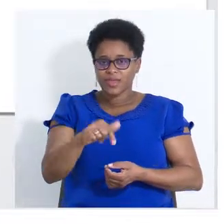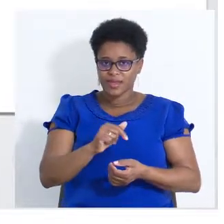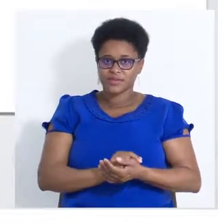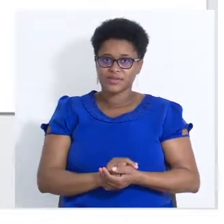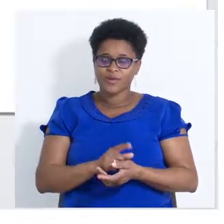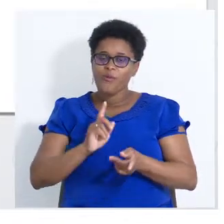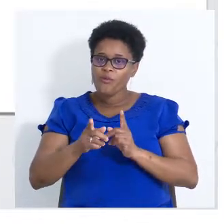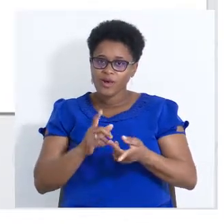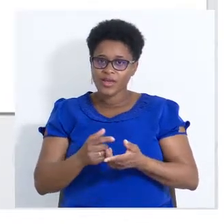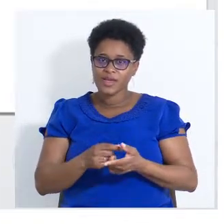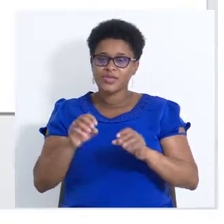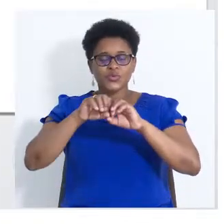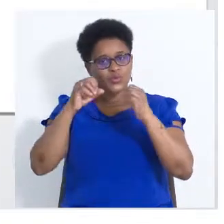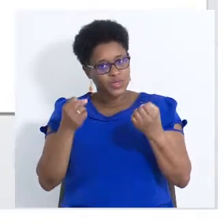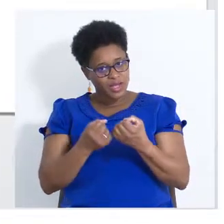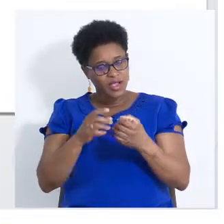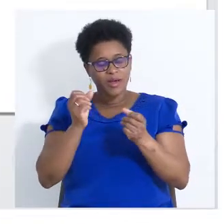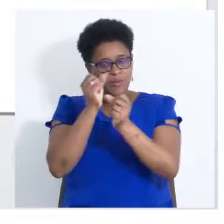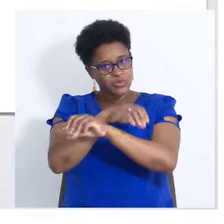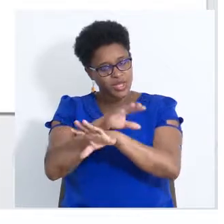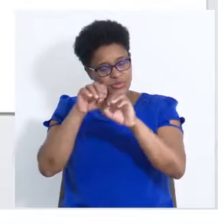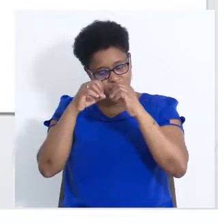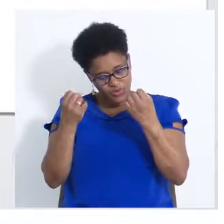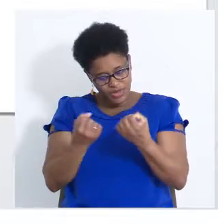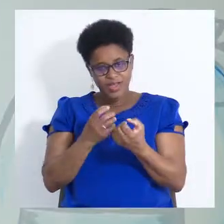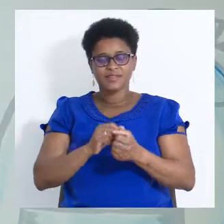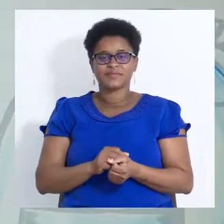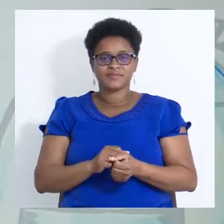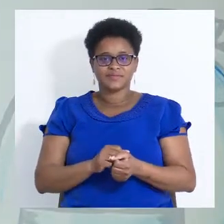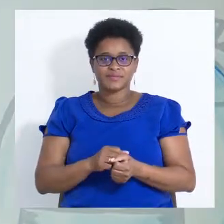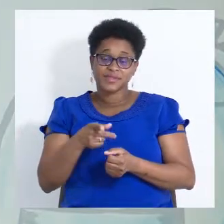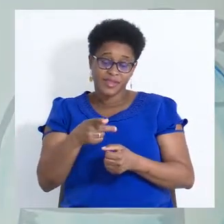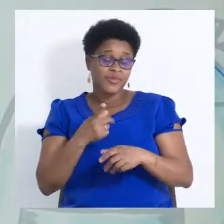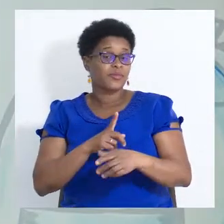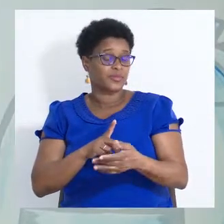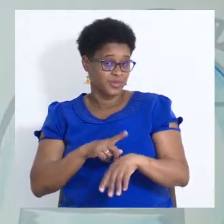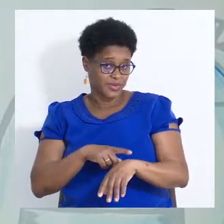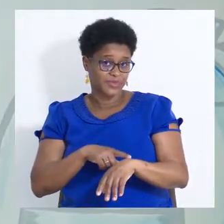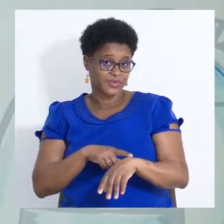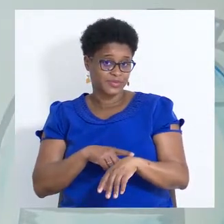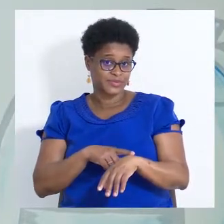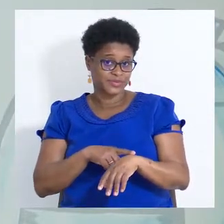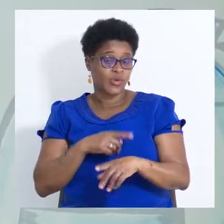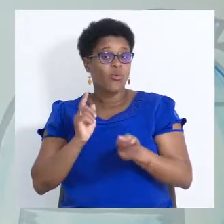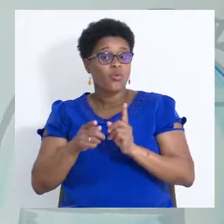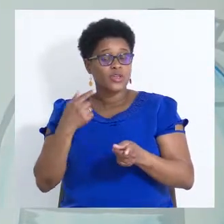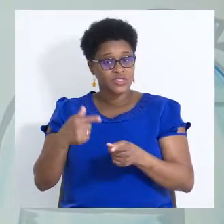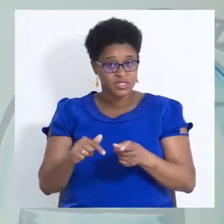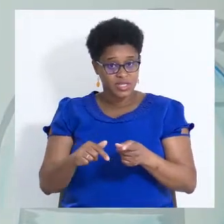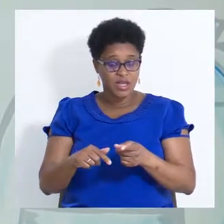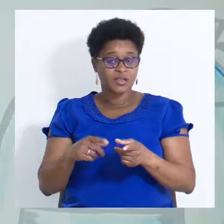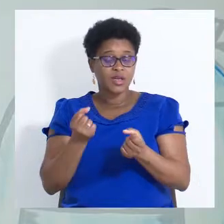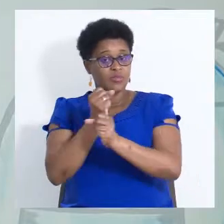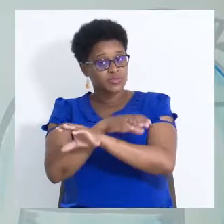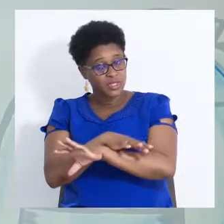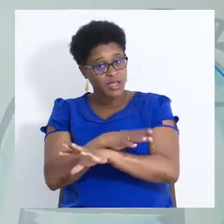Tu tens aquilo que é social, a publicidade social. Nesse preciso momento, o que está na